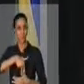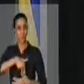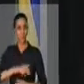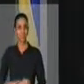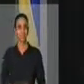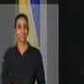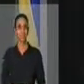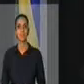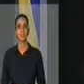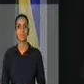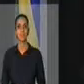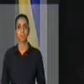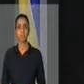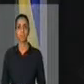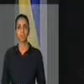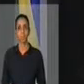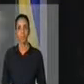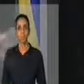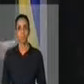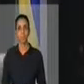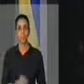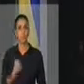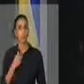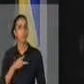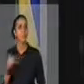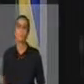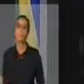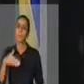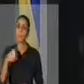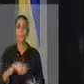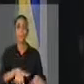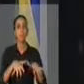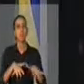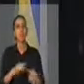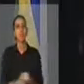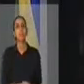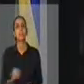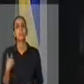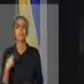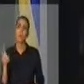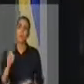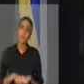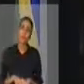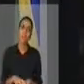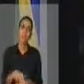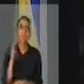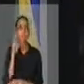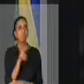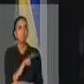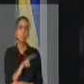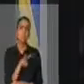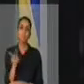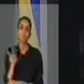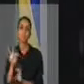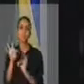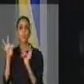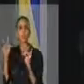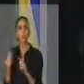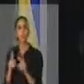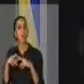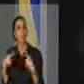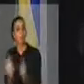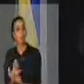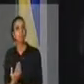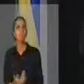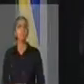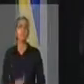aí venho aqui, né, eu tenho vindo sempre ao plenário, né, fico aqui dando uma acompanhada nas sessões, porque eu